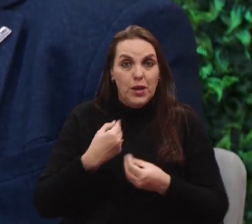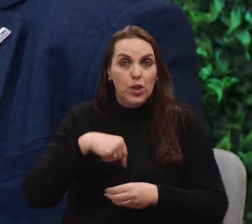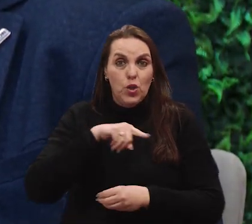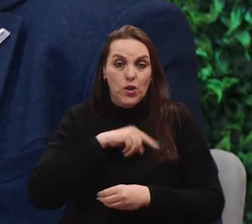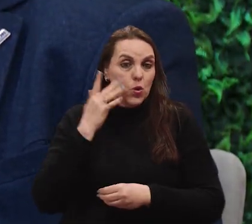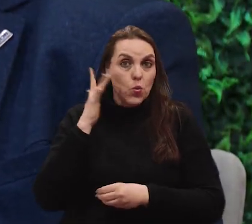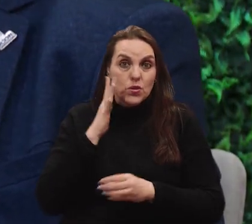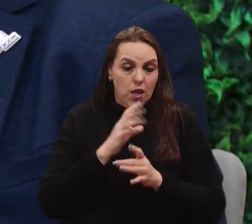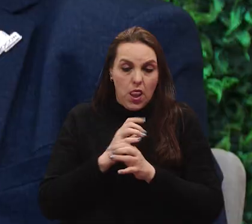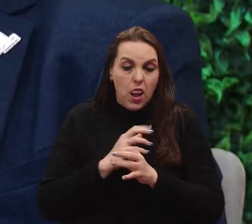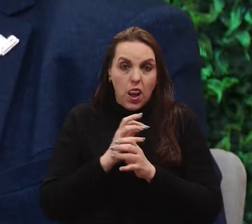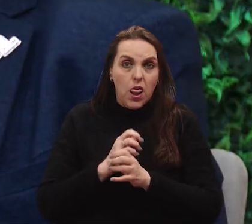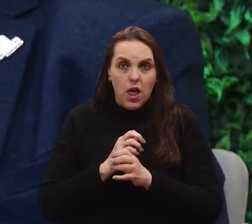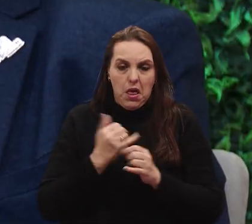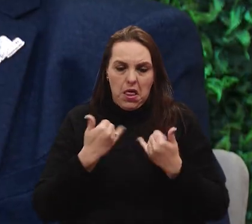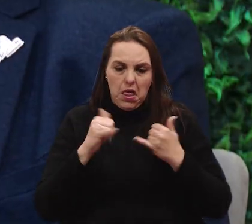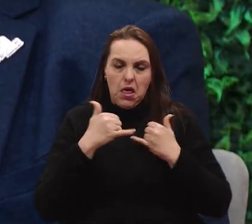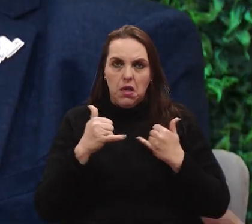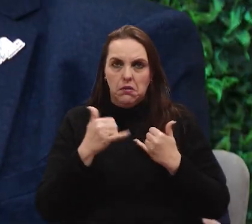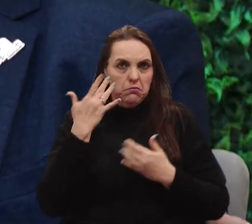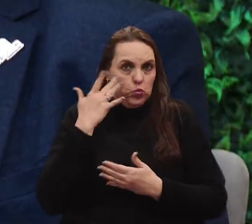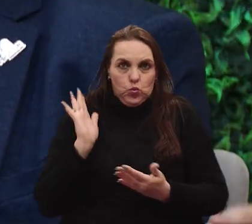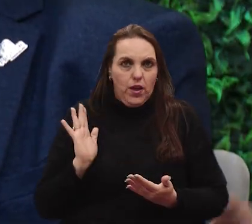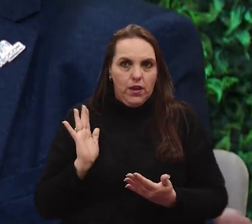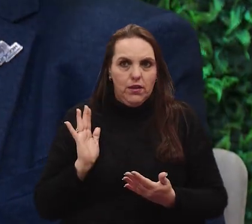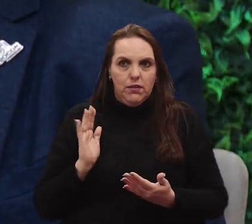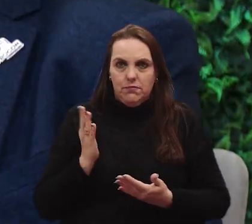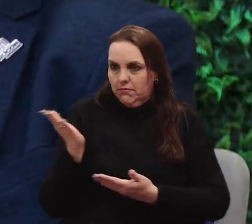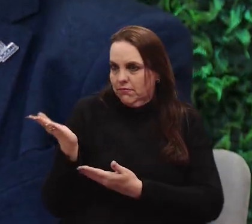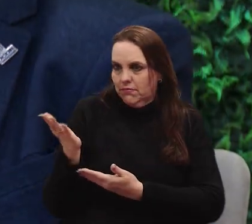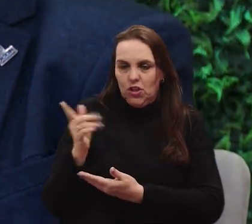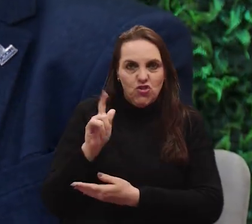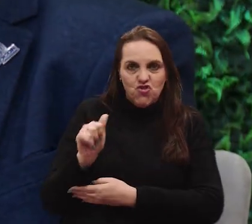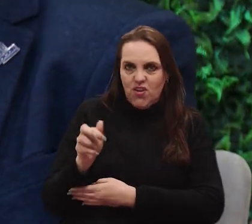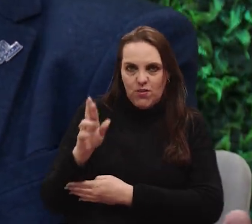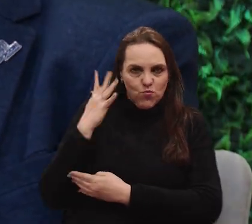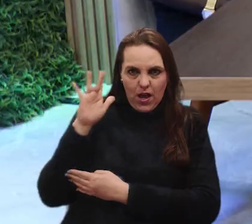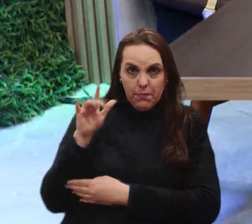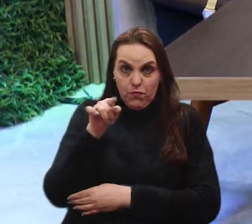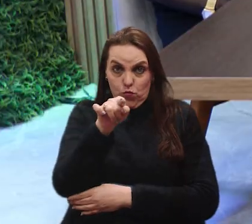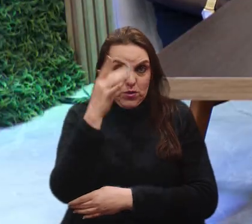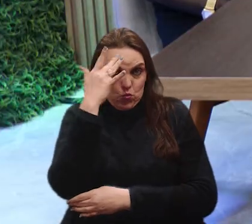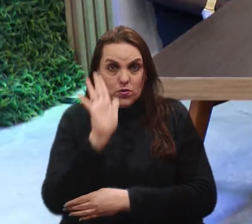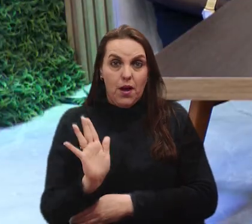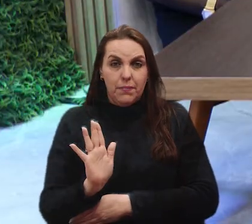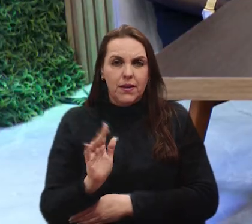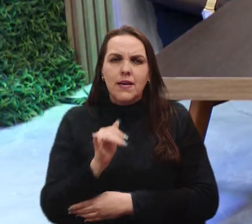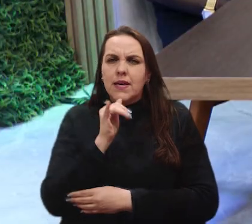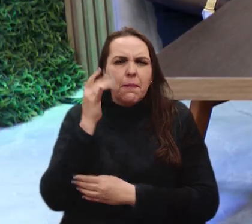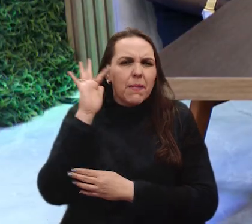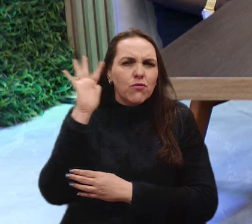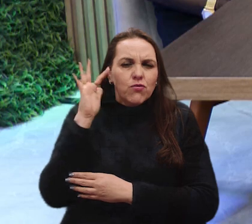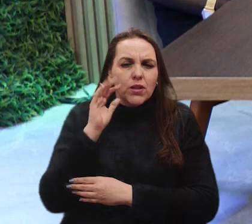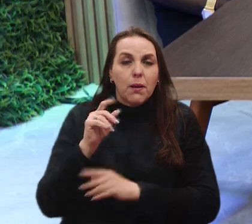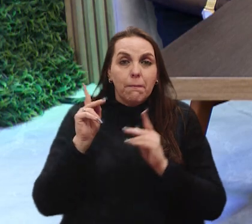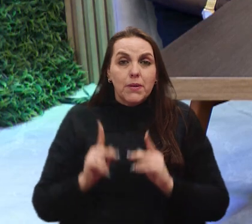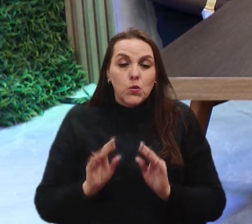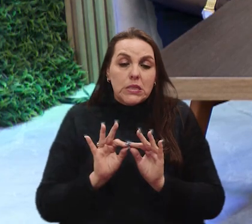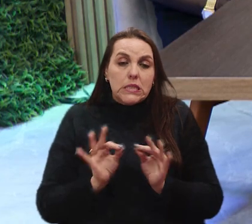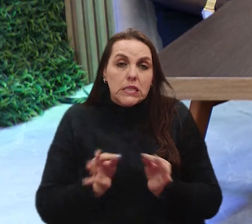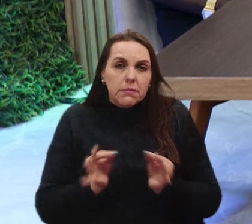fazer cálculo de energia elétrica. Eu não sei, o Jair não sabe, tu não sabe. Então, tu imagina aquele cidadão mais humilde, mais